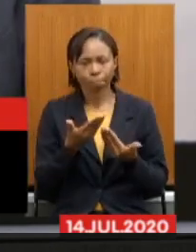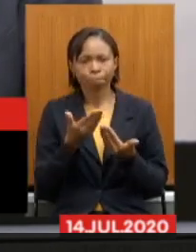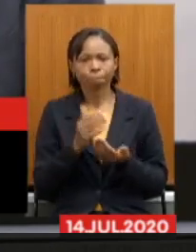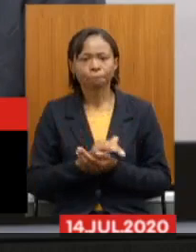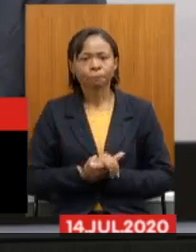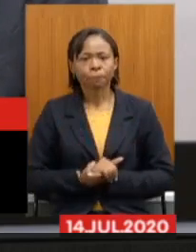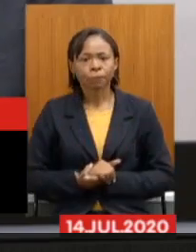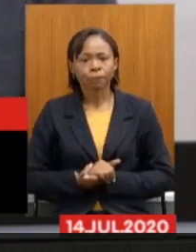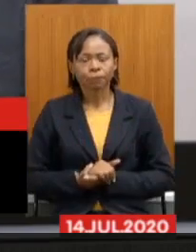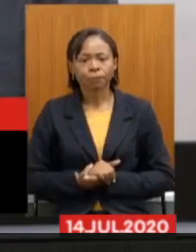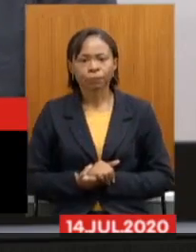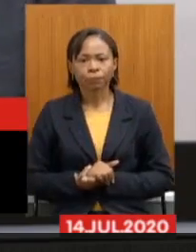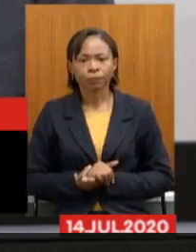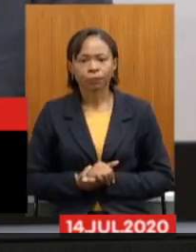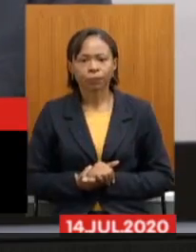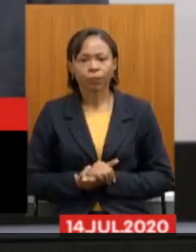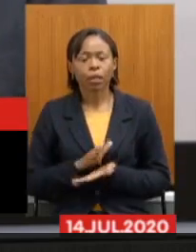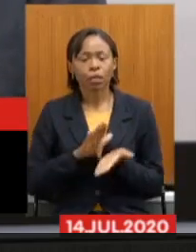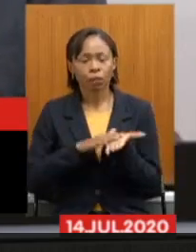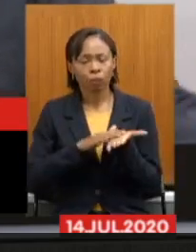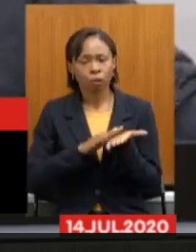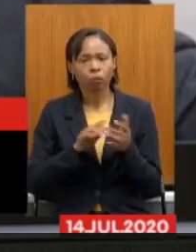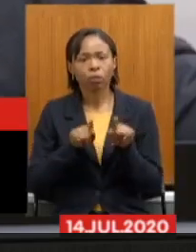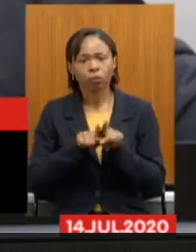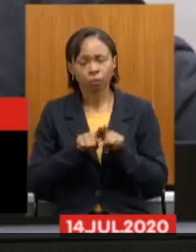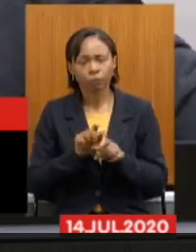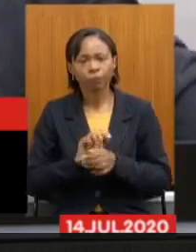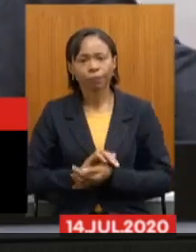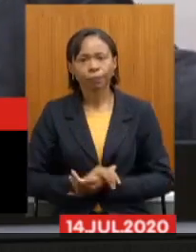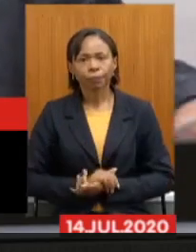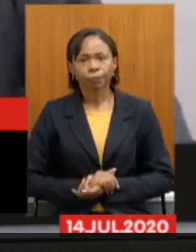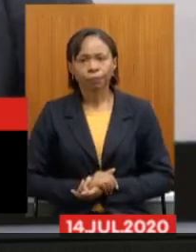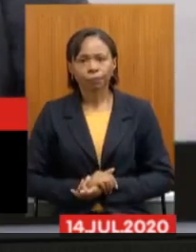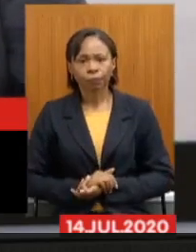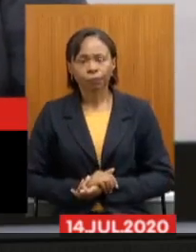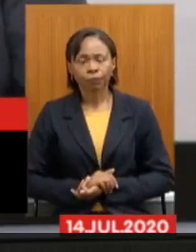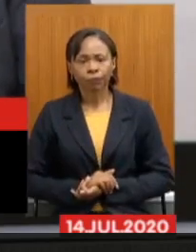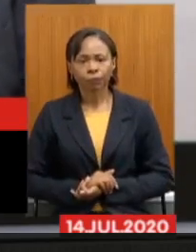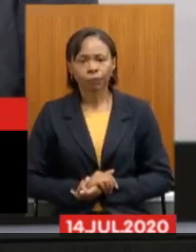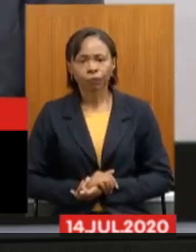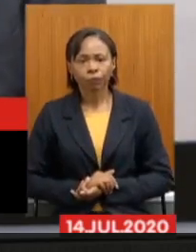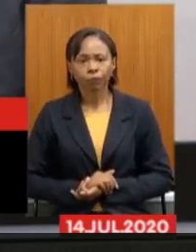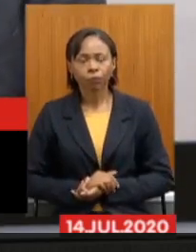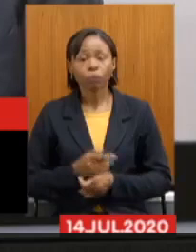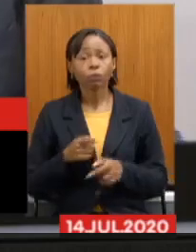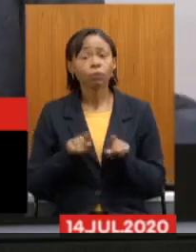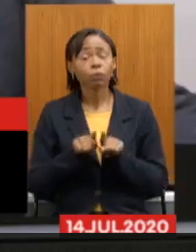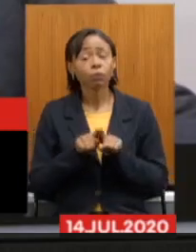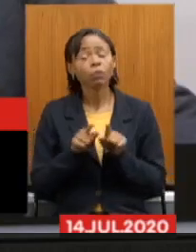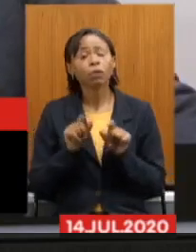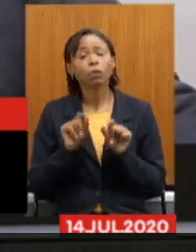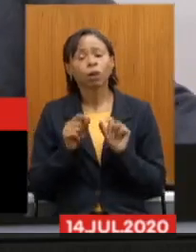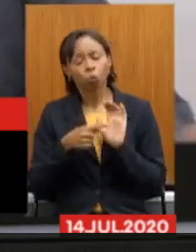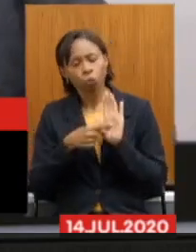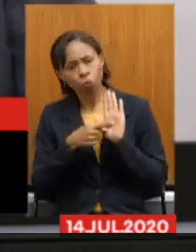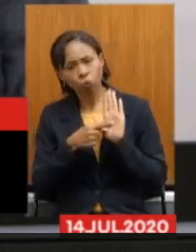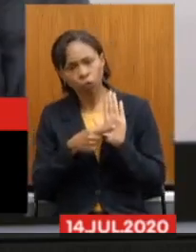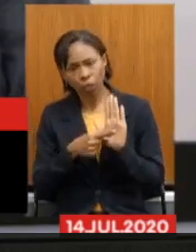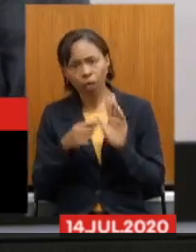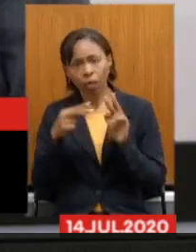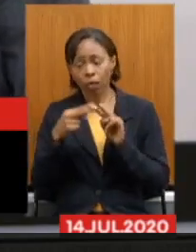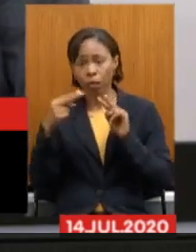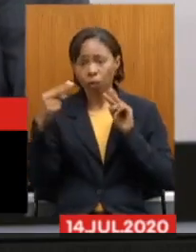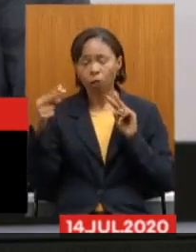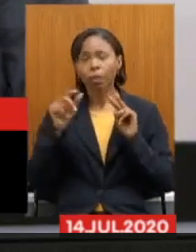nós agradecemos e parabenizamos. Quero fazer o registro também da participação remota